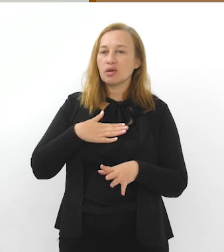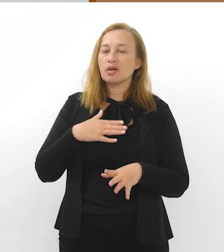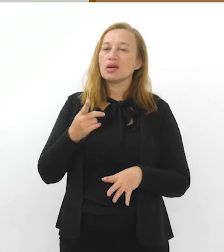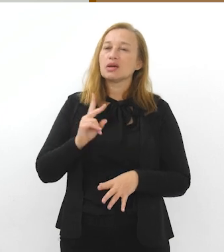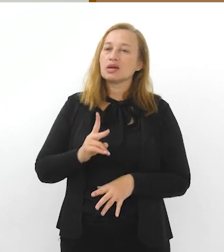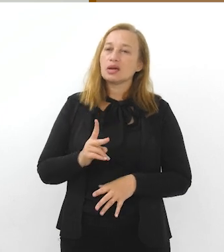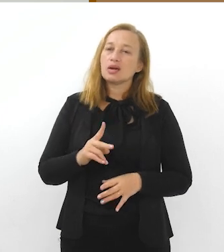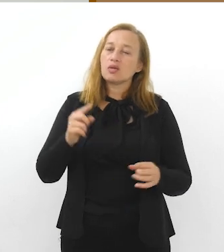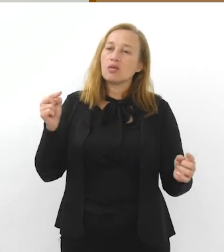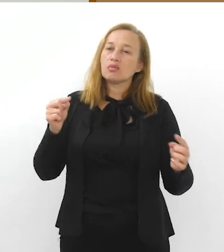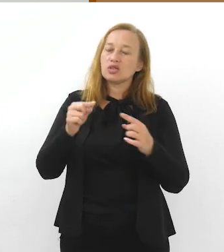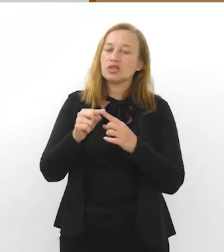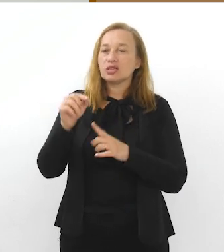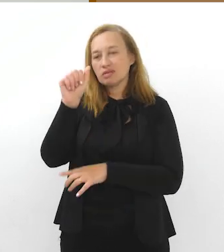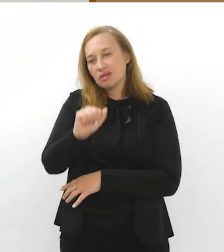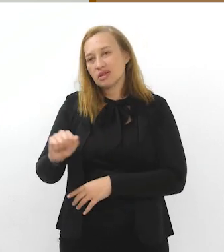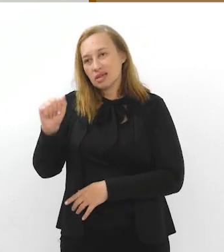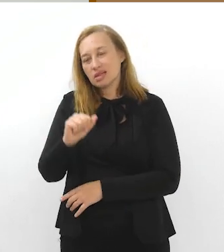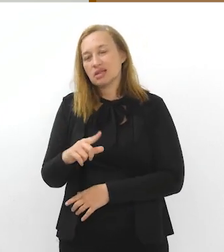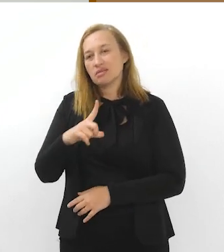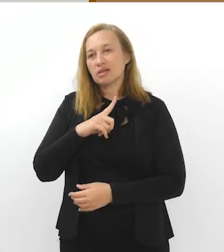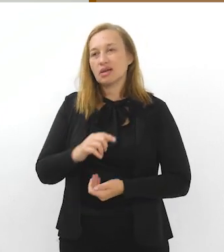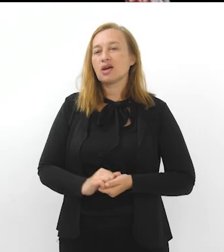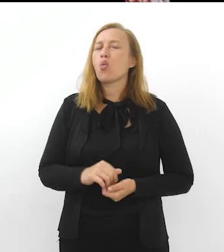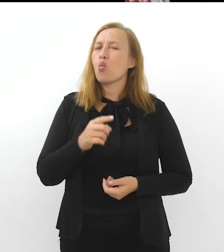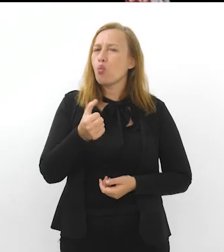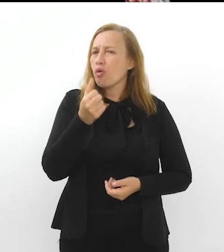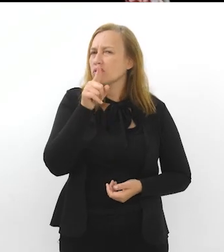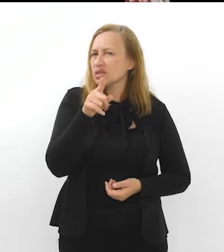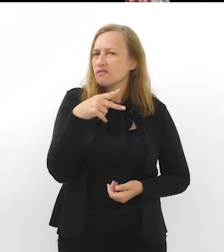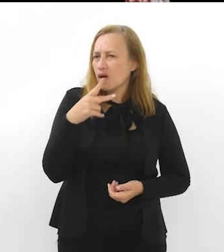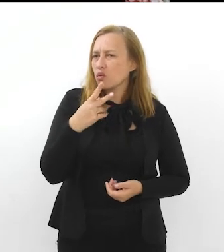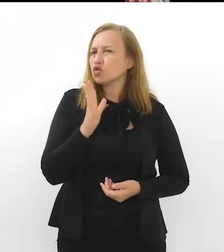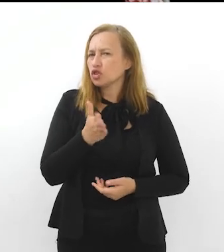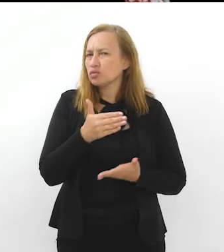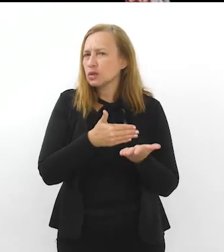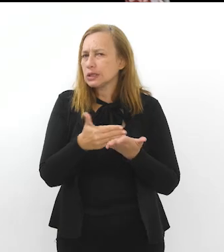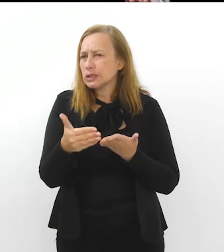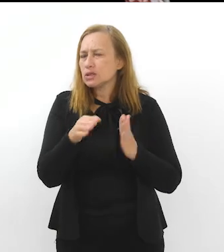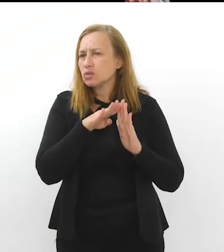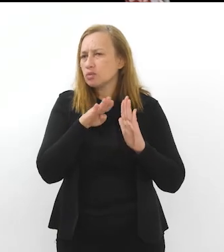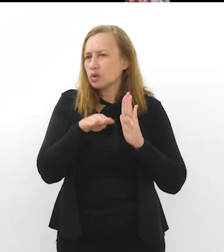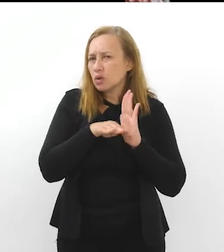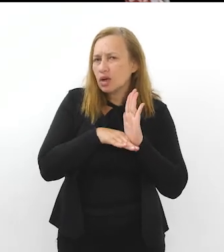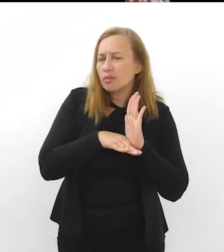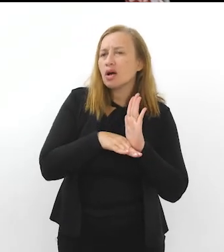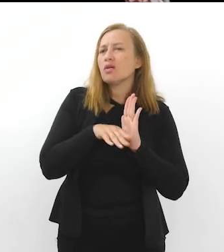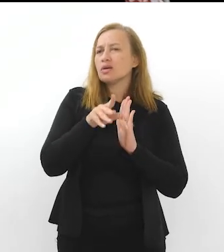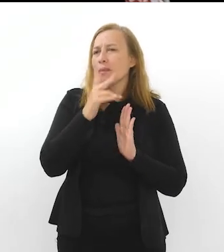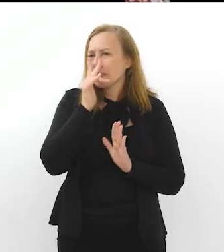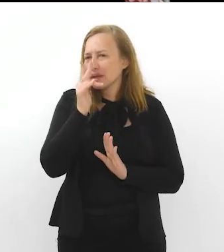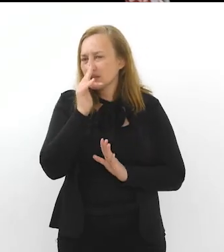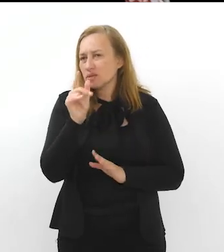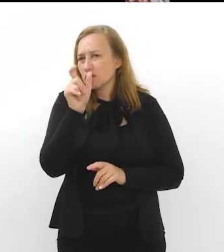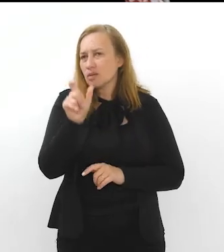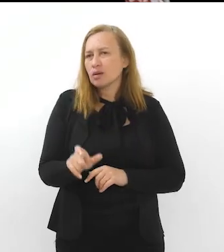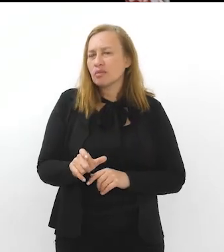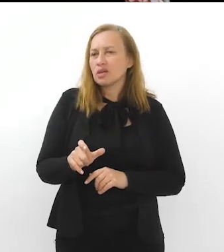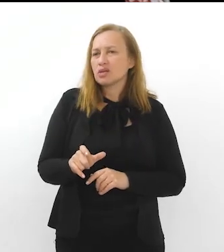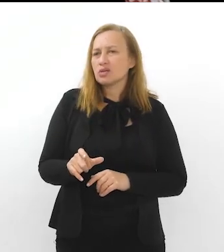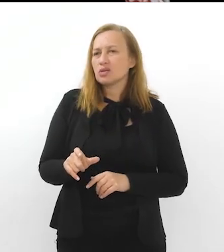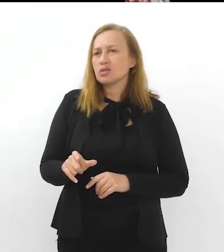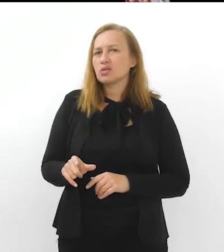mais atingir os objetivos da associação. Pelo pouco que você me contou já no início do programa, você me parece uma pessoa